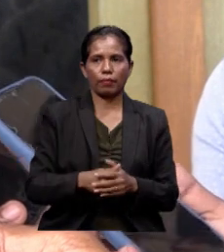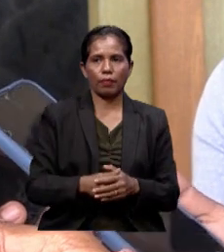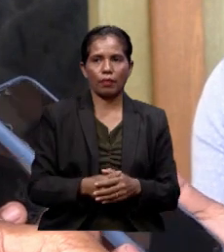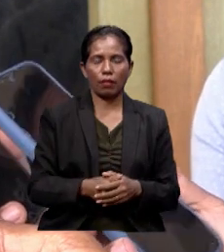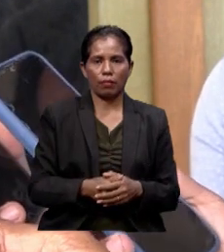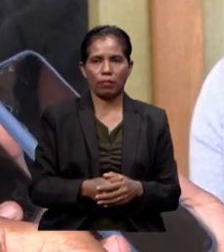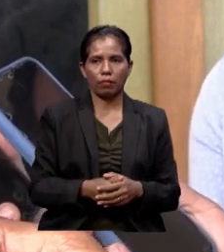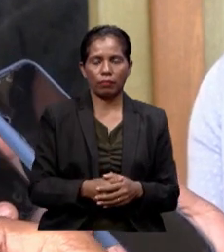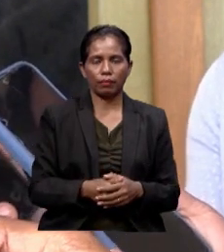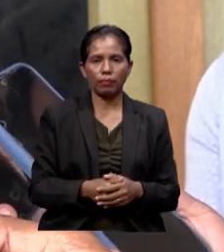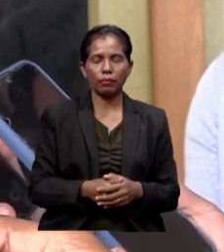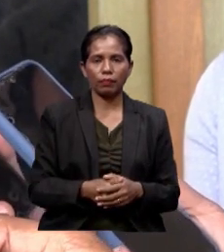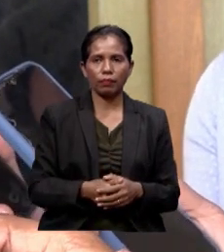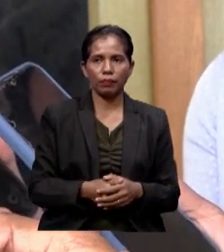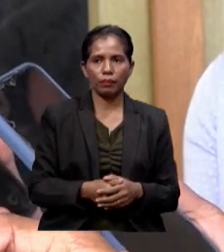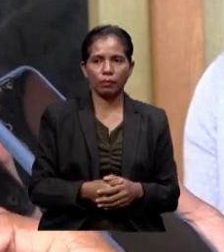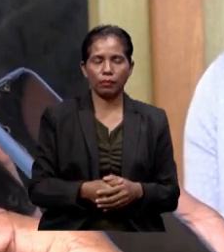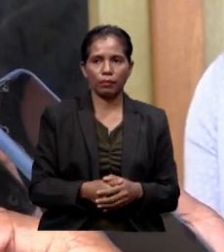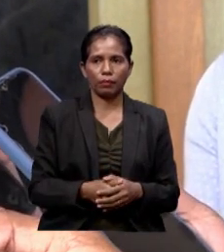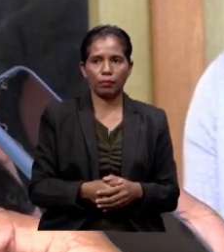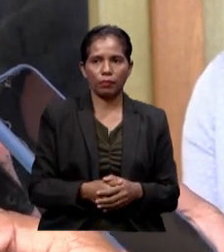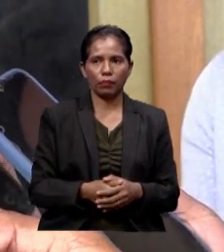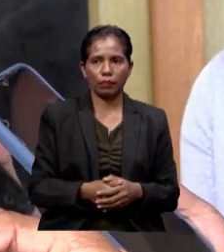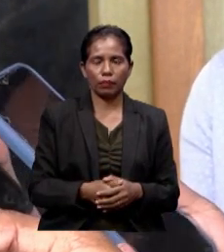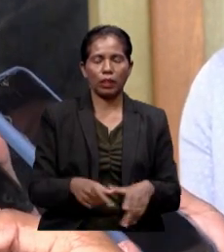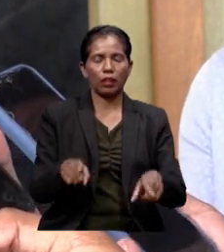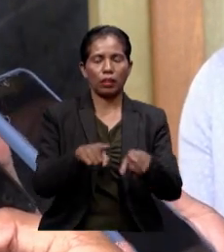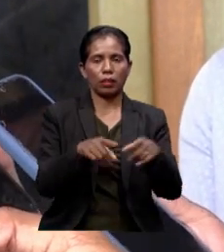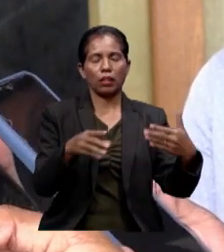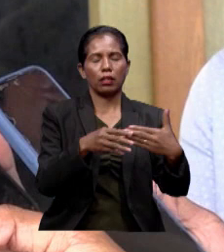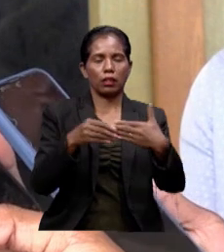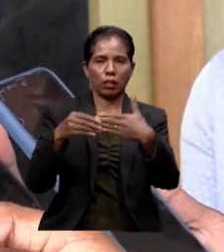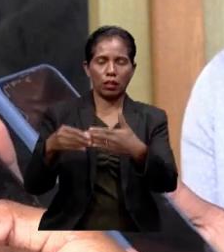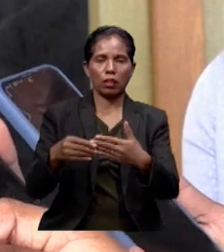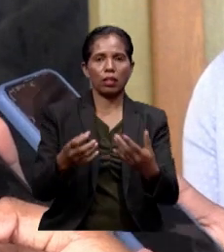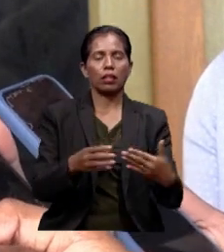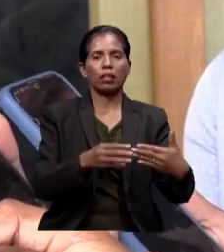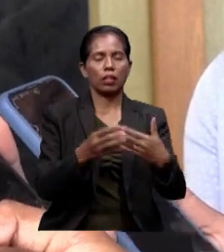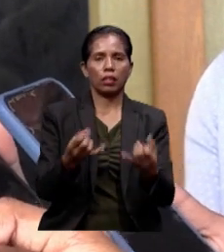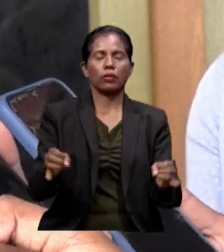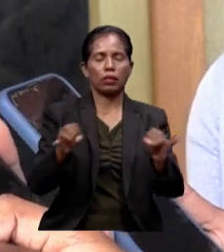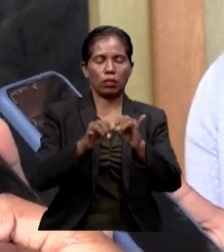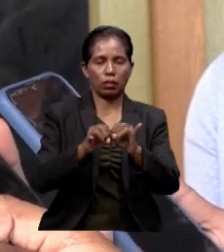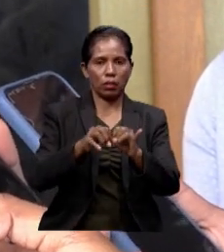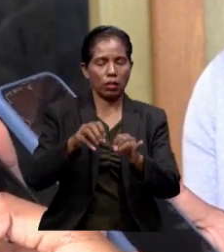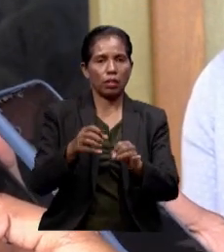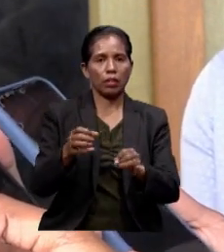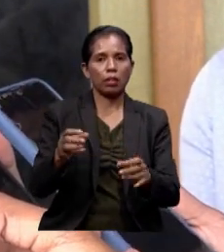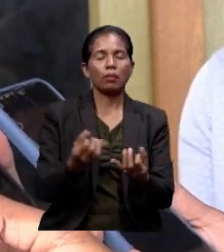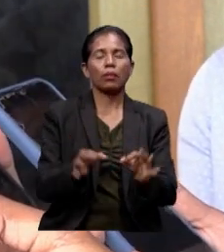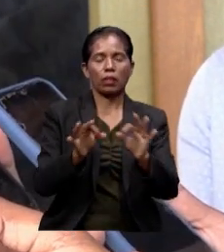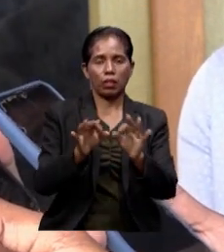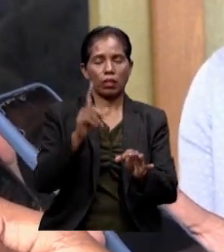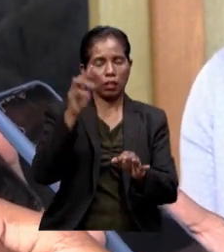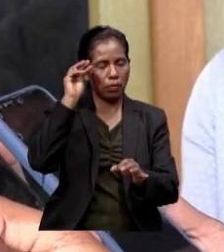Sambe a figura nebe que lidera instituição importante da Ministério Público. E lolos